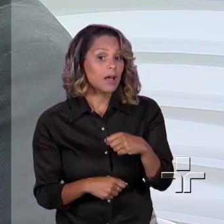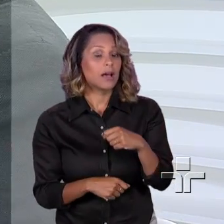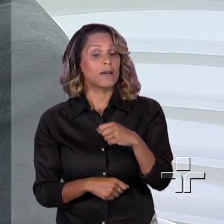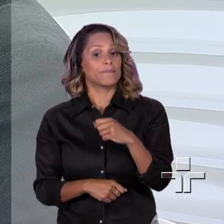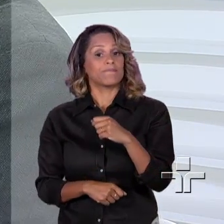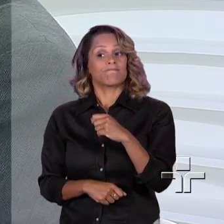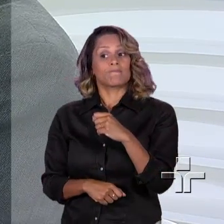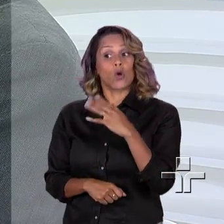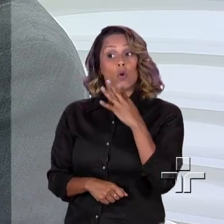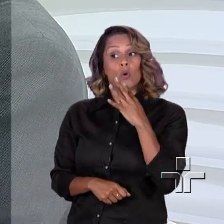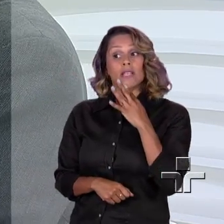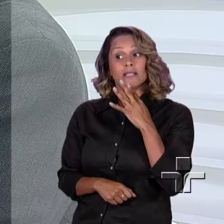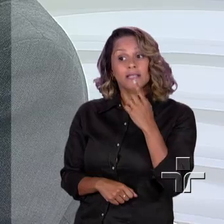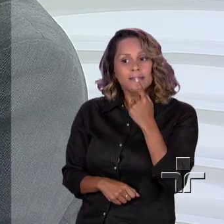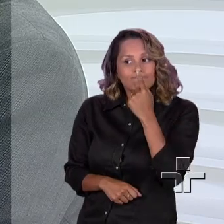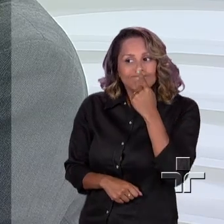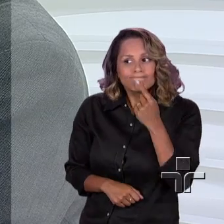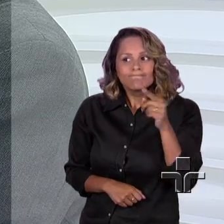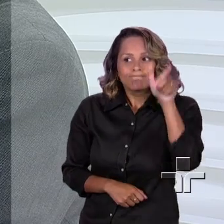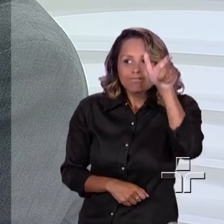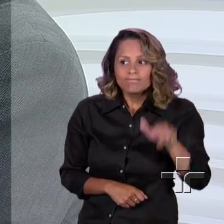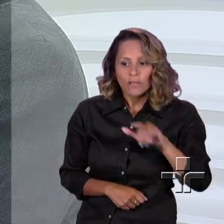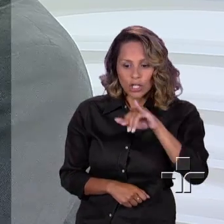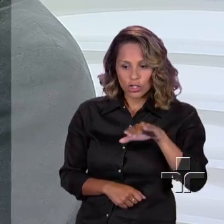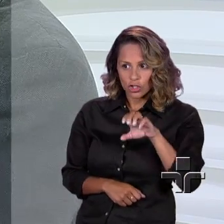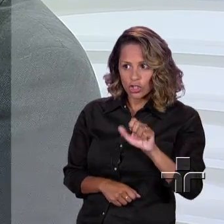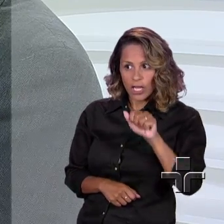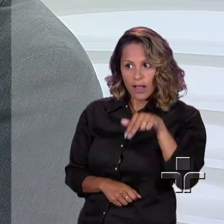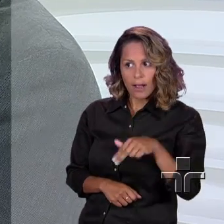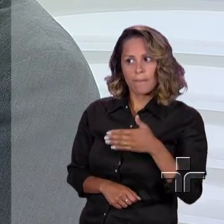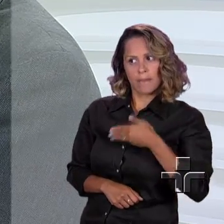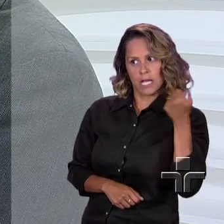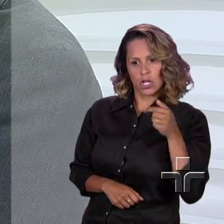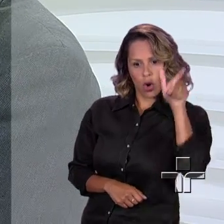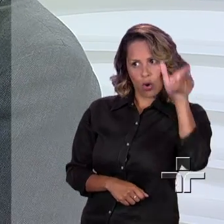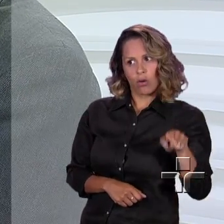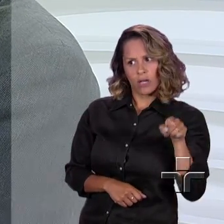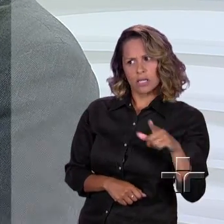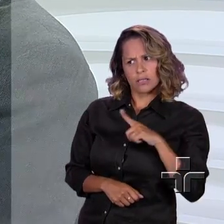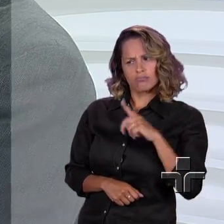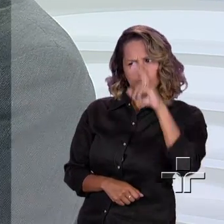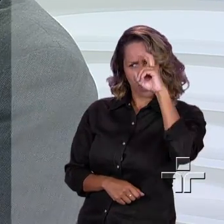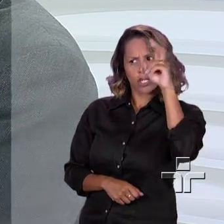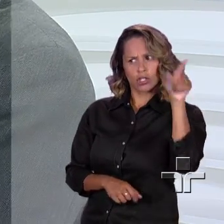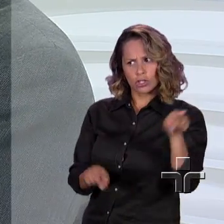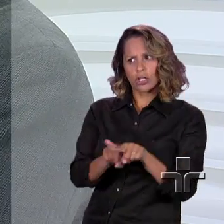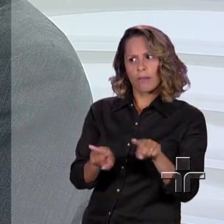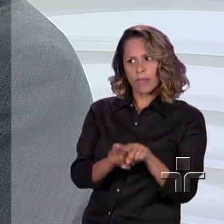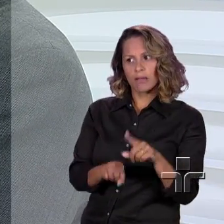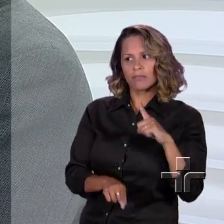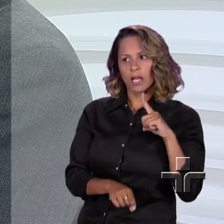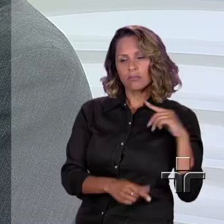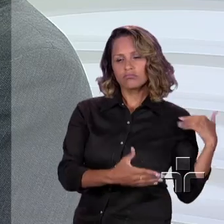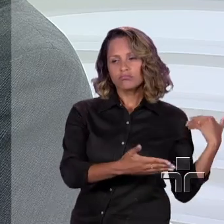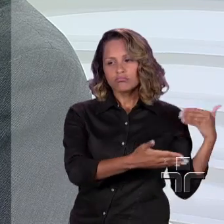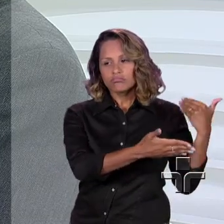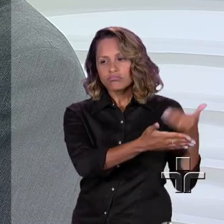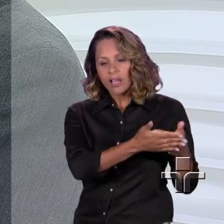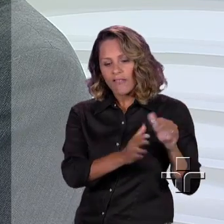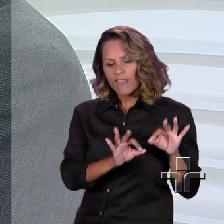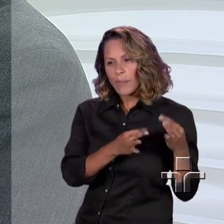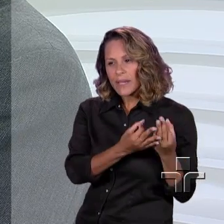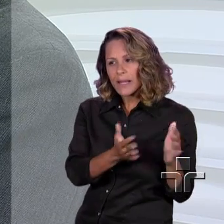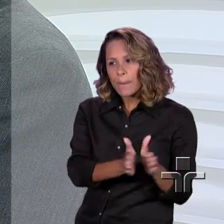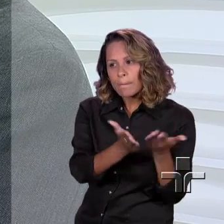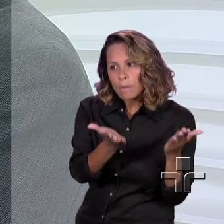muito, muito interessante. Ele tem uma formação, vem de uma família pobre, ele lutou muito para uma educação, mas ele